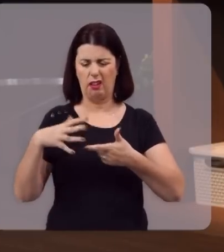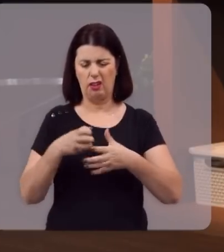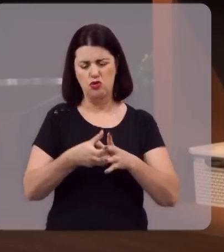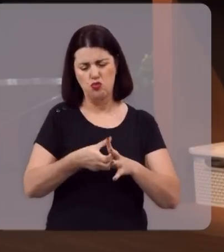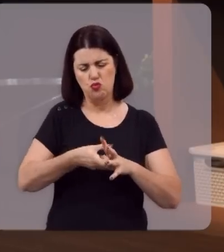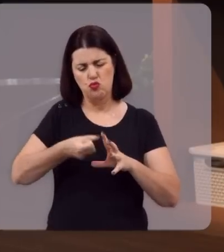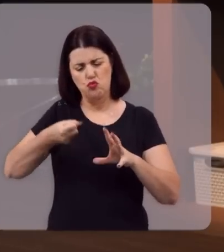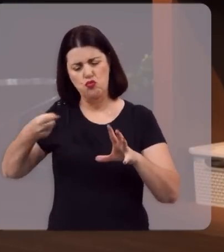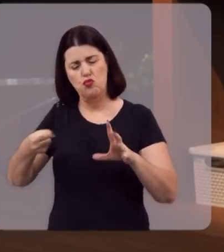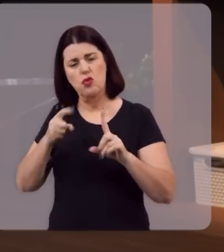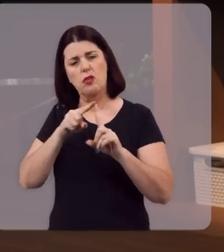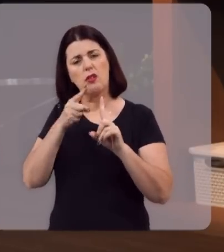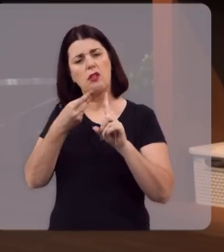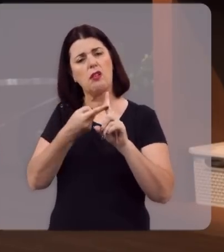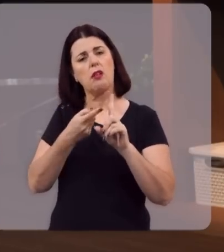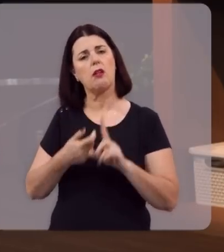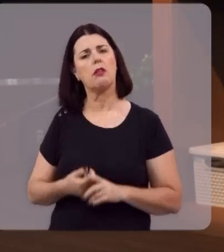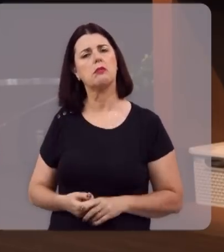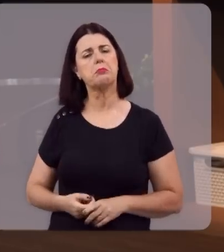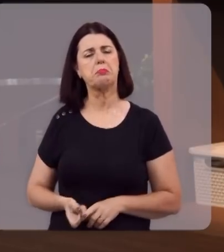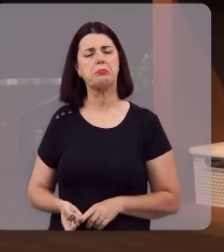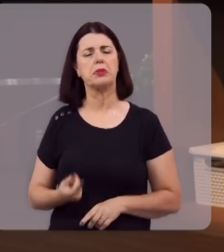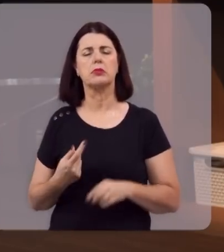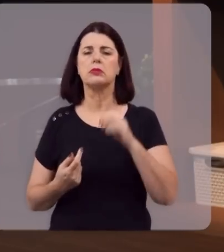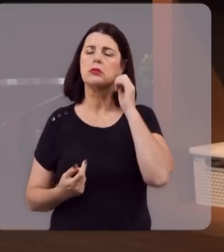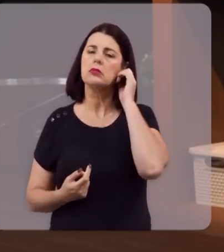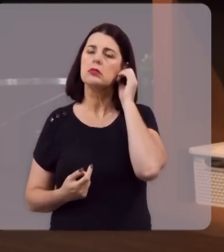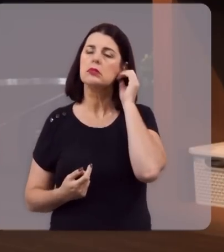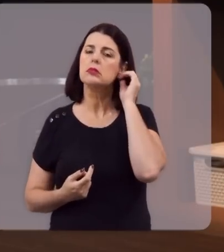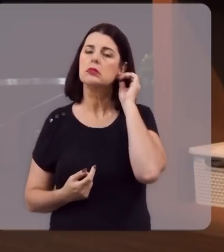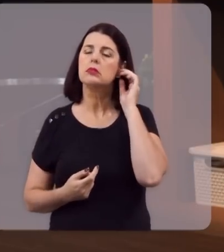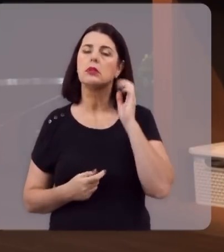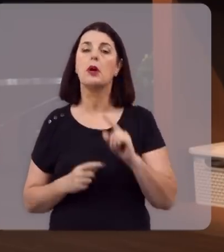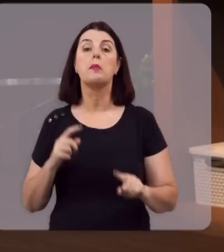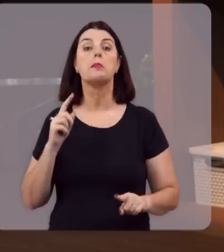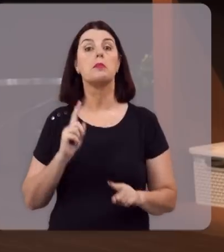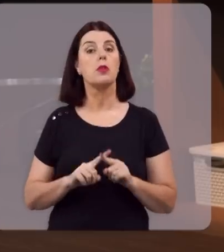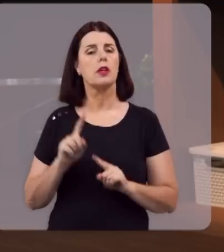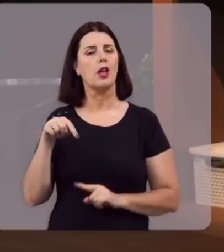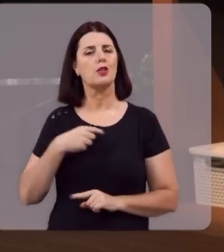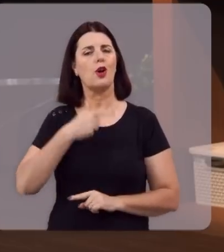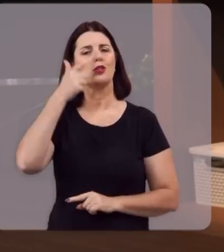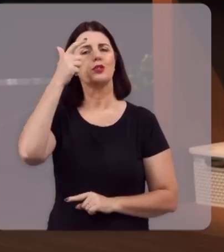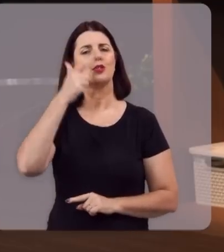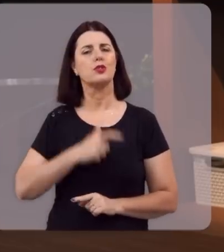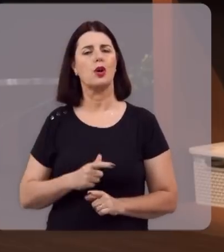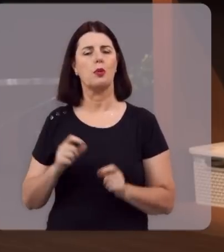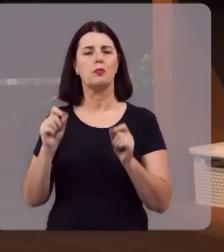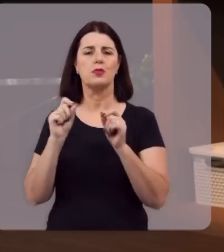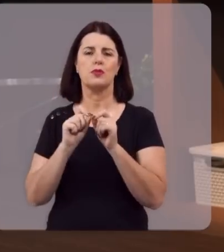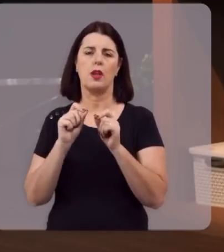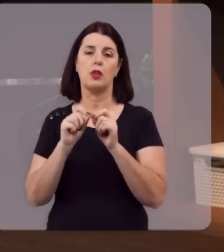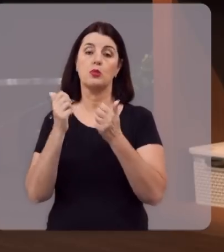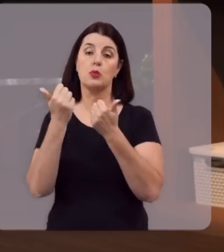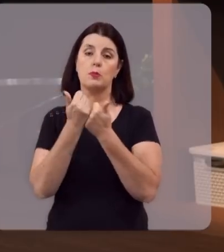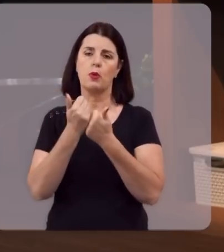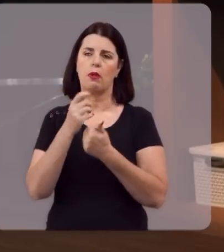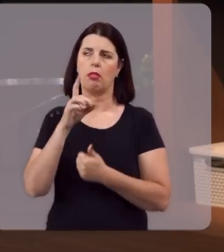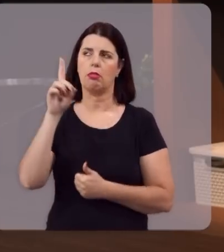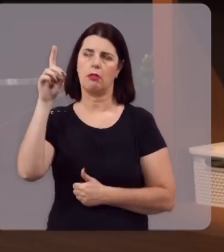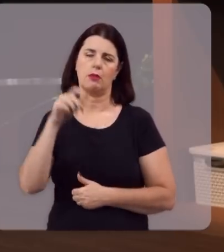depois sugado do ventre materno porque nós somos feitura de